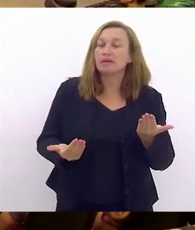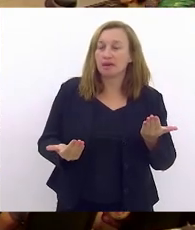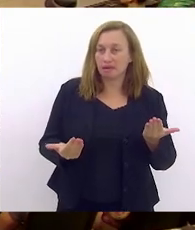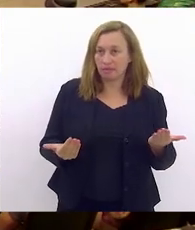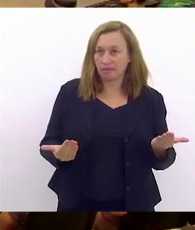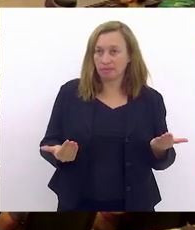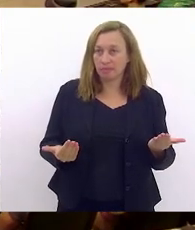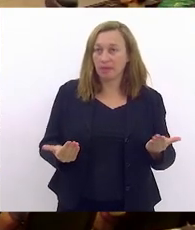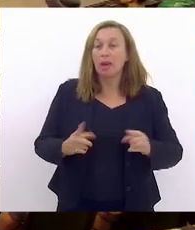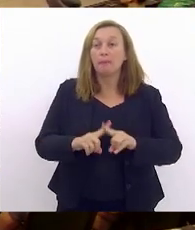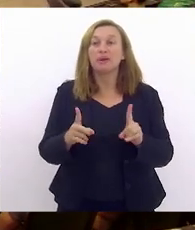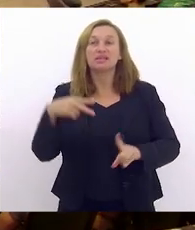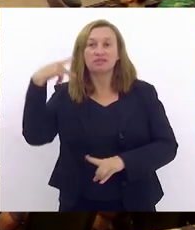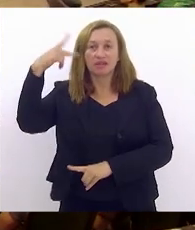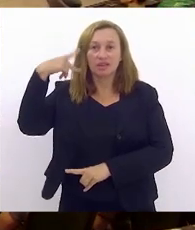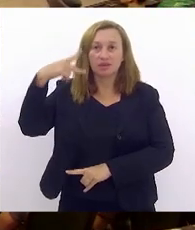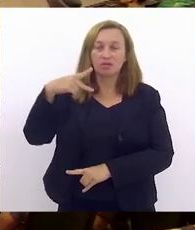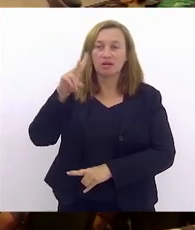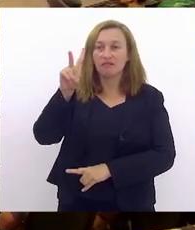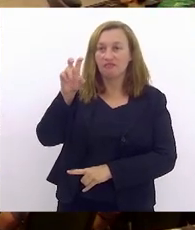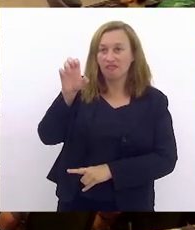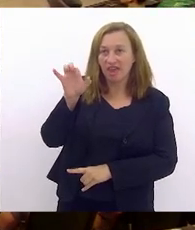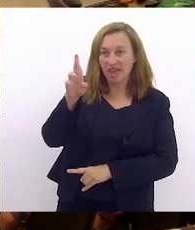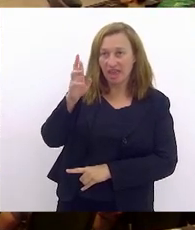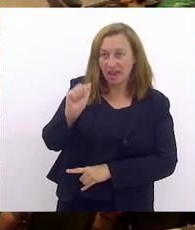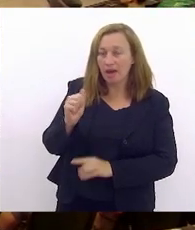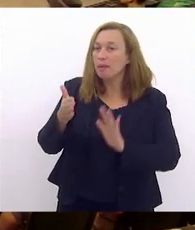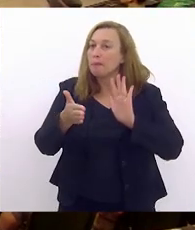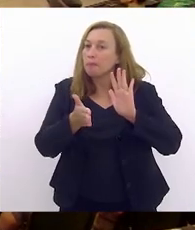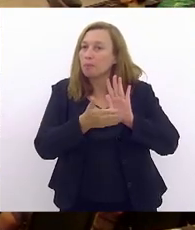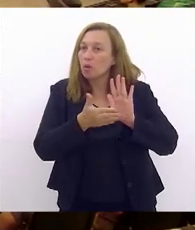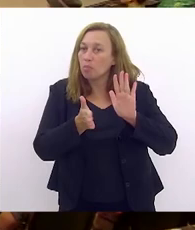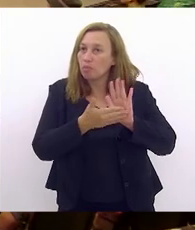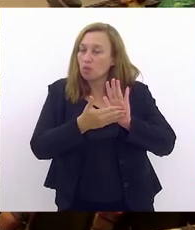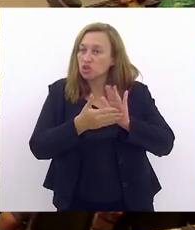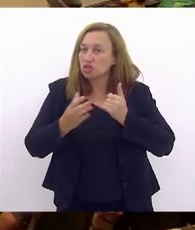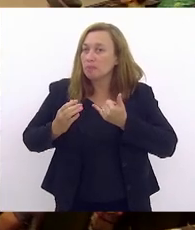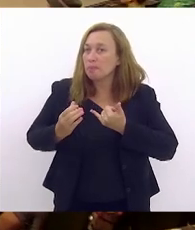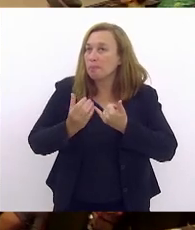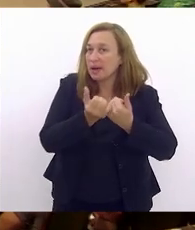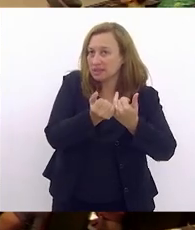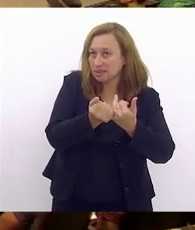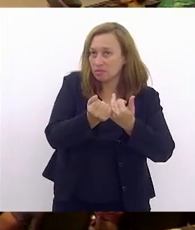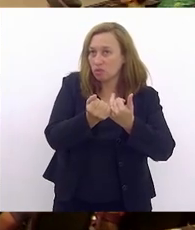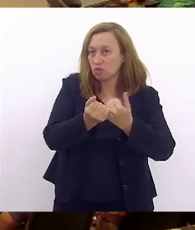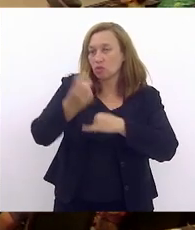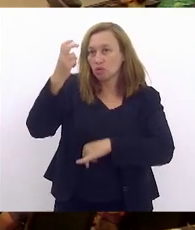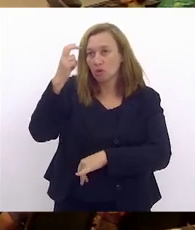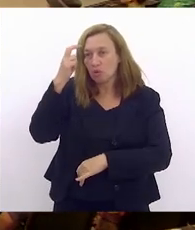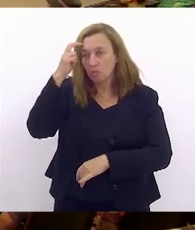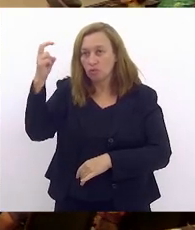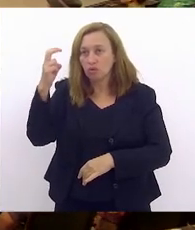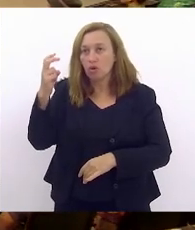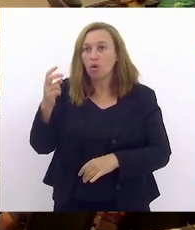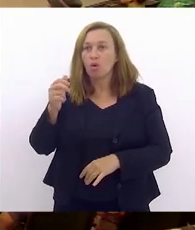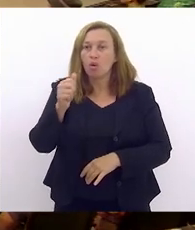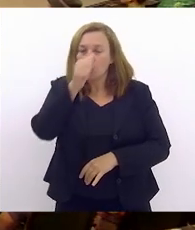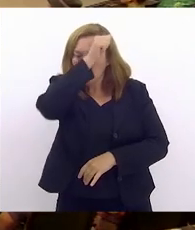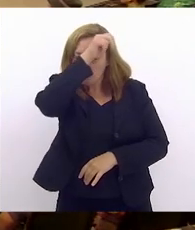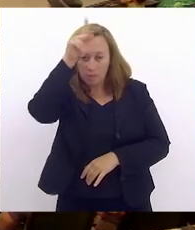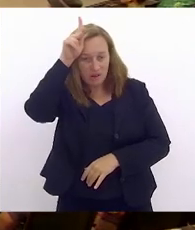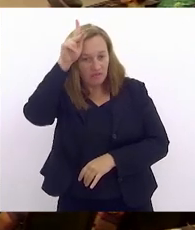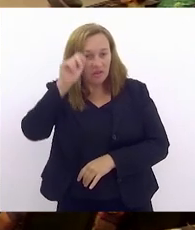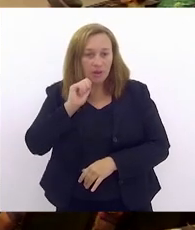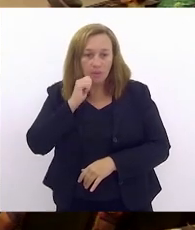a vereadora Vera Lins propôs o tombamento lá. O prefeito questionou. E